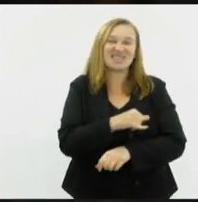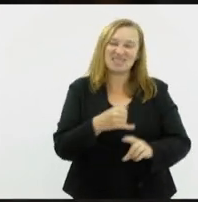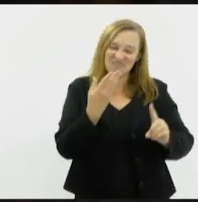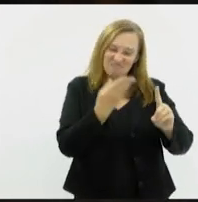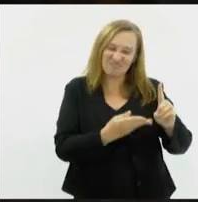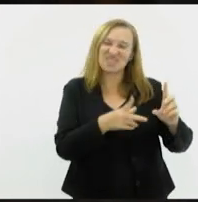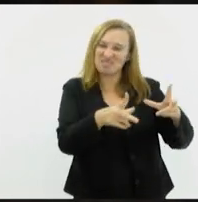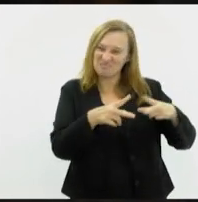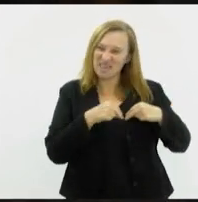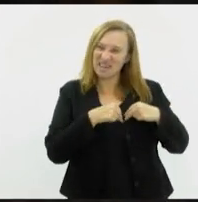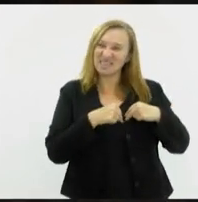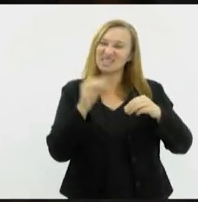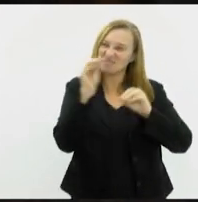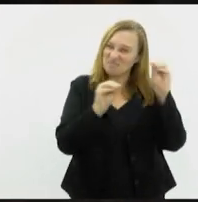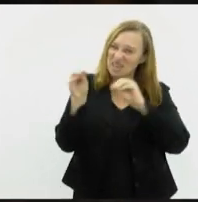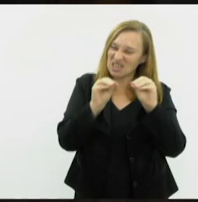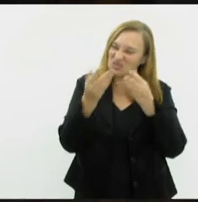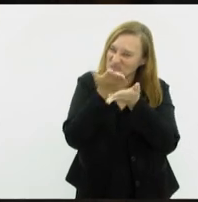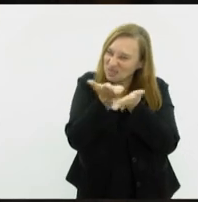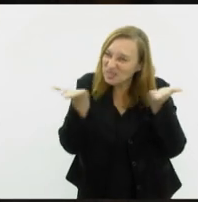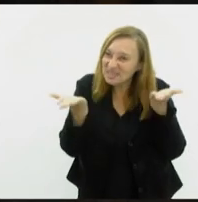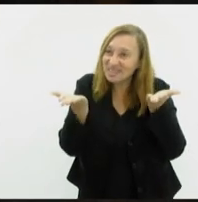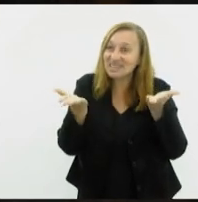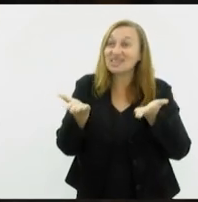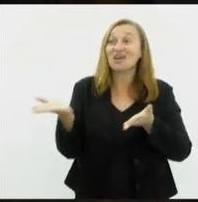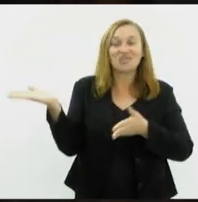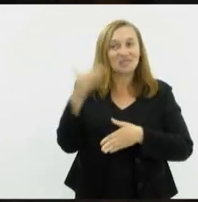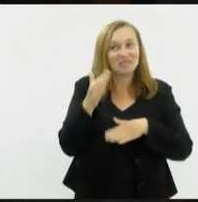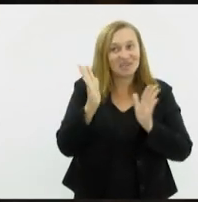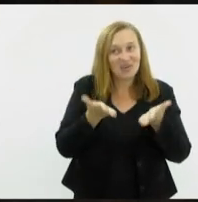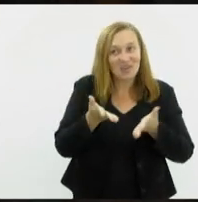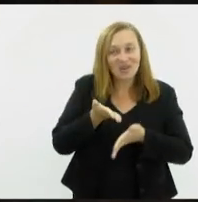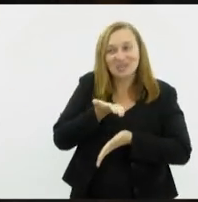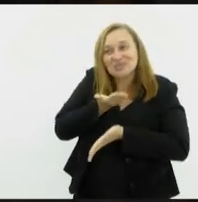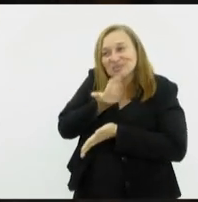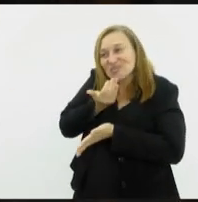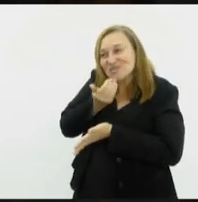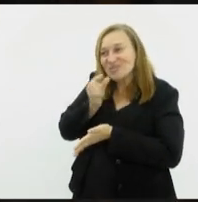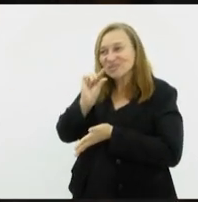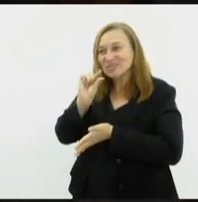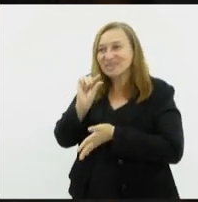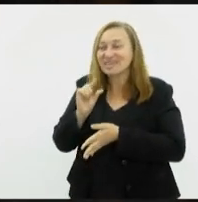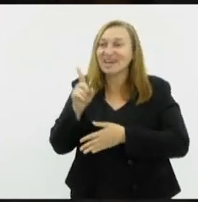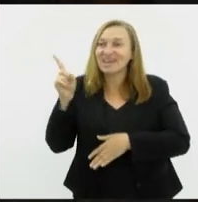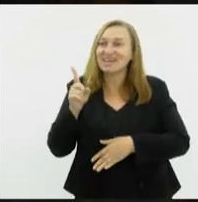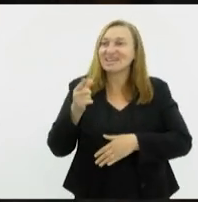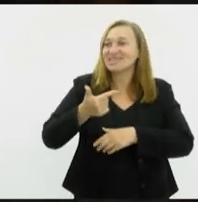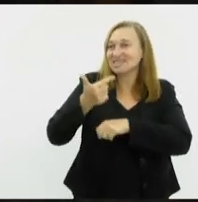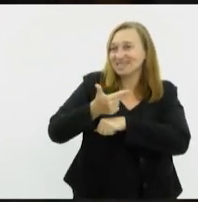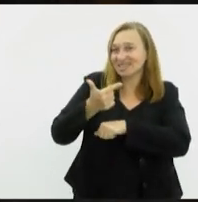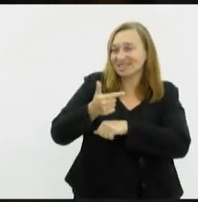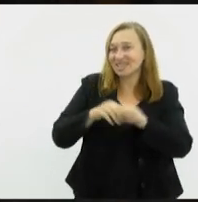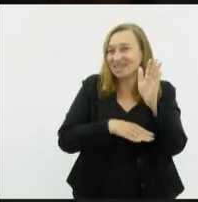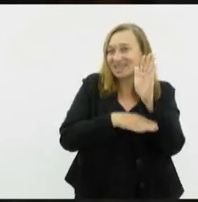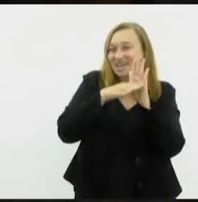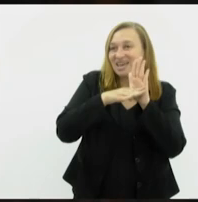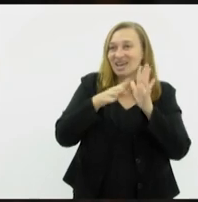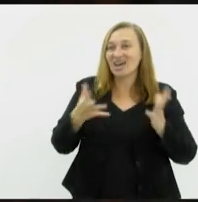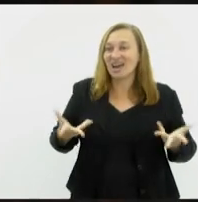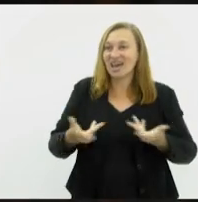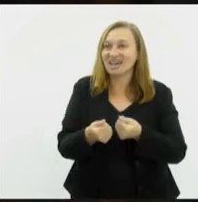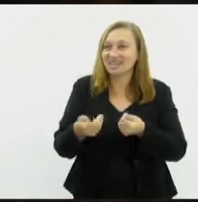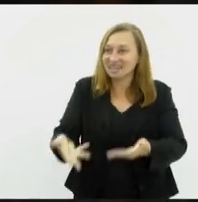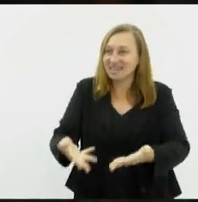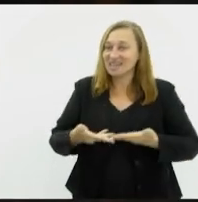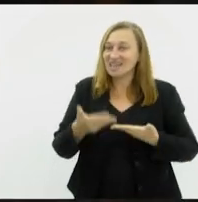merecedor. Um beijo no coração de todos, vamos agora nos confraternizar aqui no segundo andar, vai ser um prazer recebê-los.